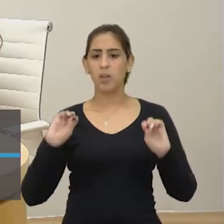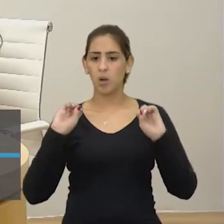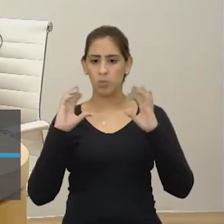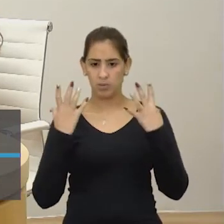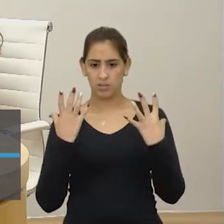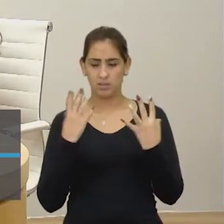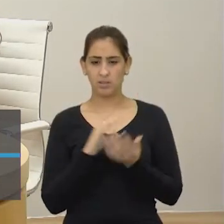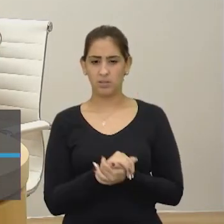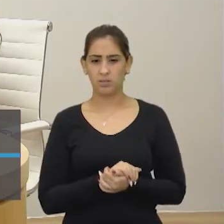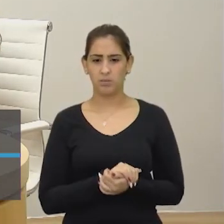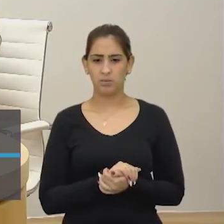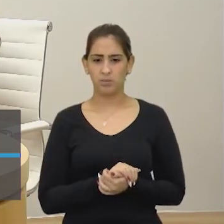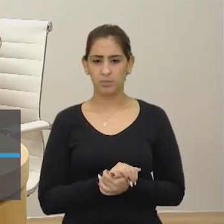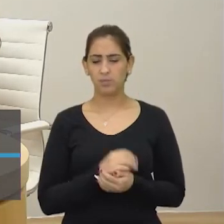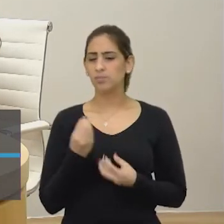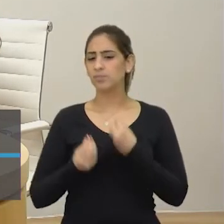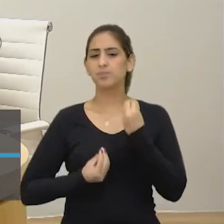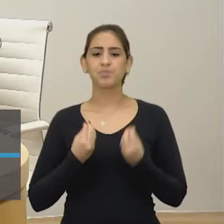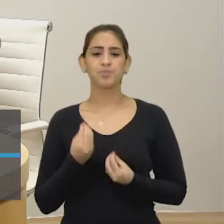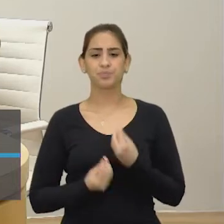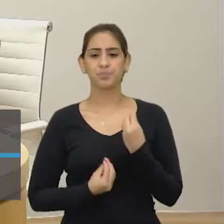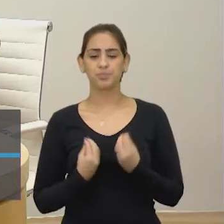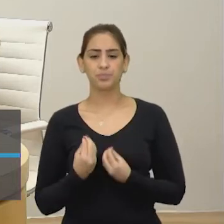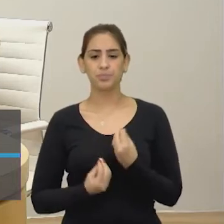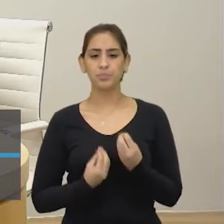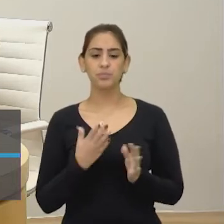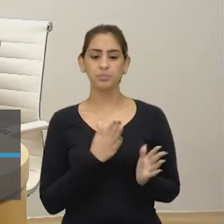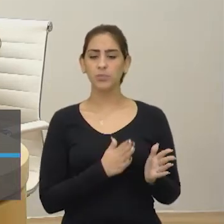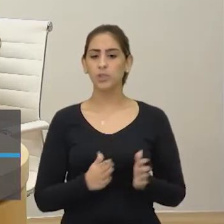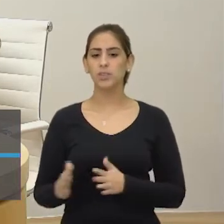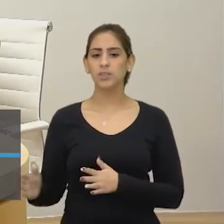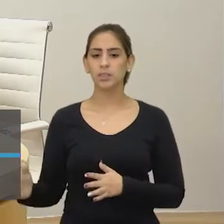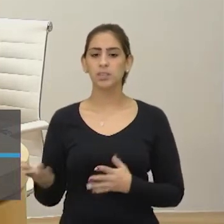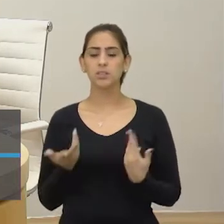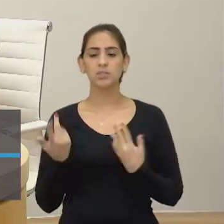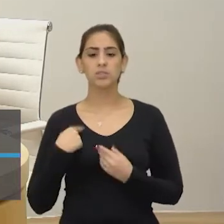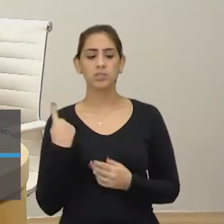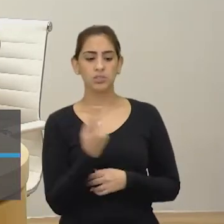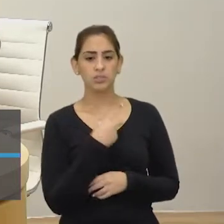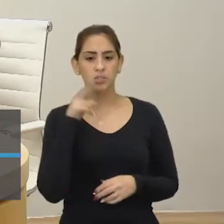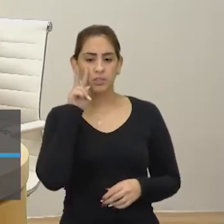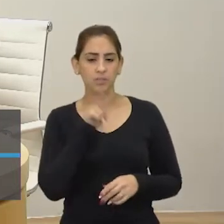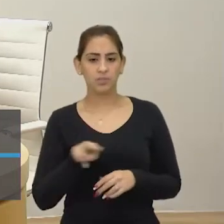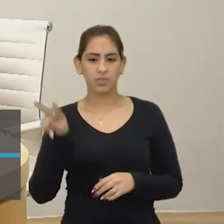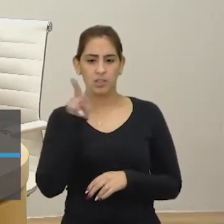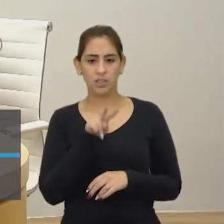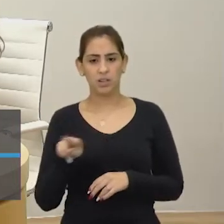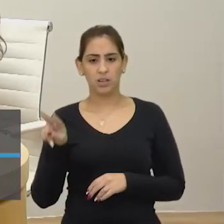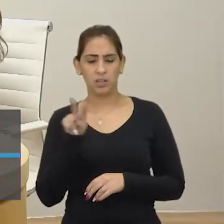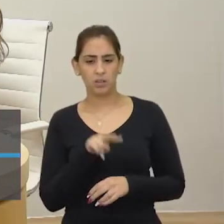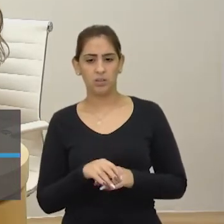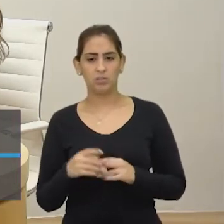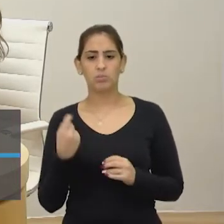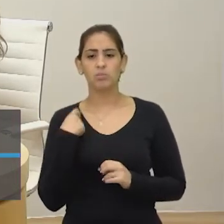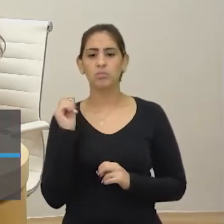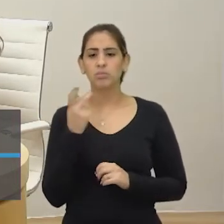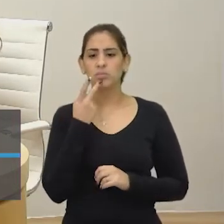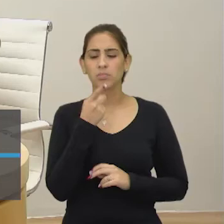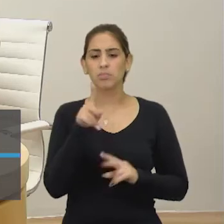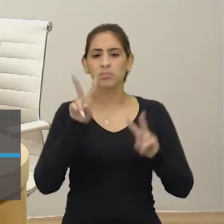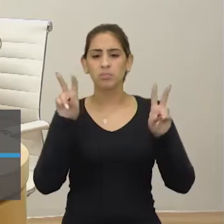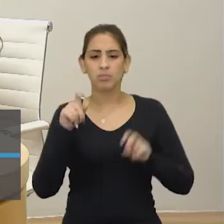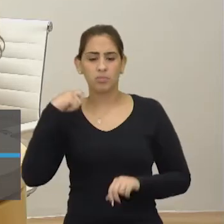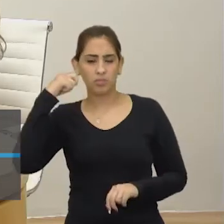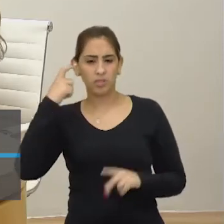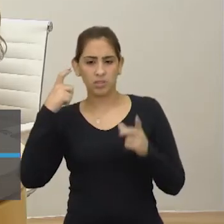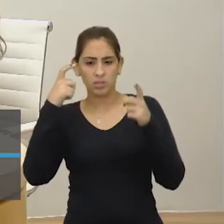acontecendo, né? E como que se deu esse processo, e a gente vai lendo reportagens, porque aí começa a falar que o vírus veio de não sei de